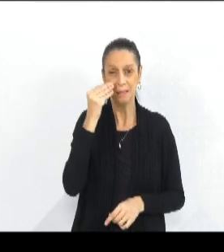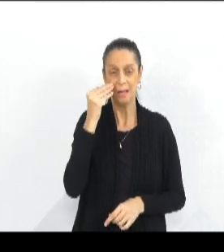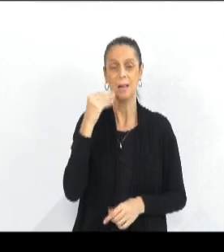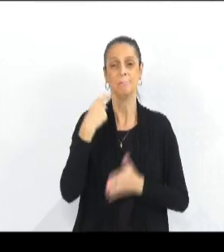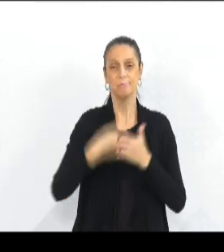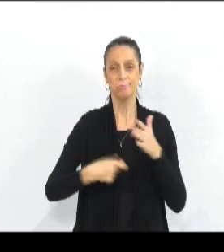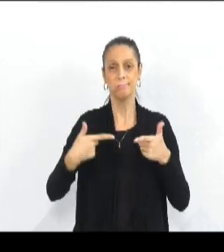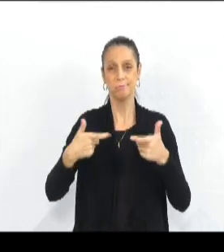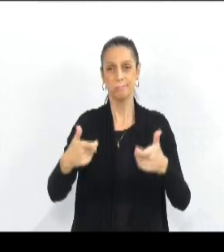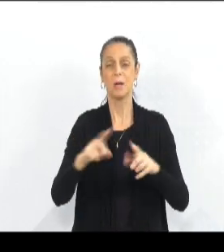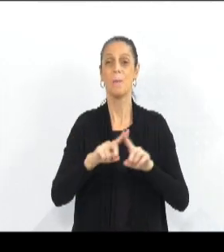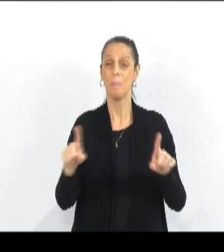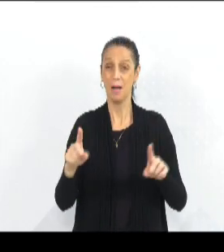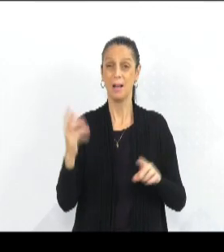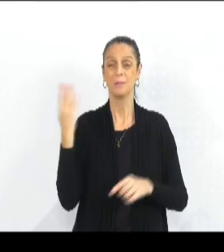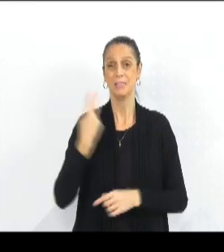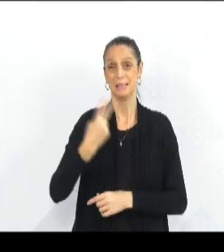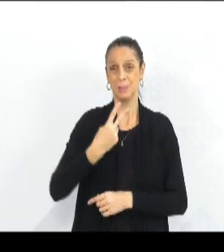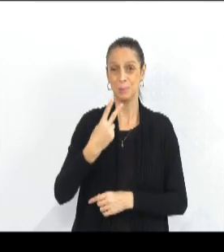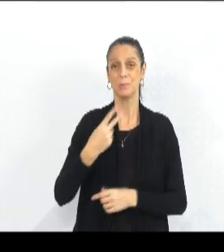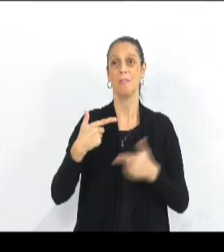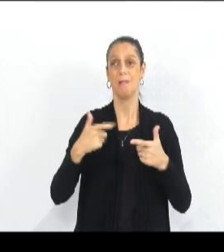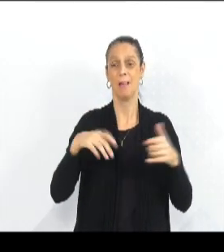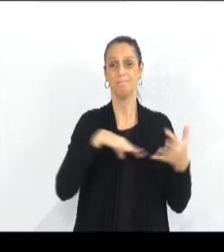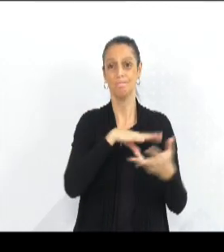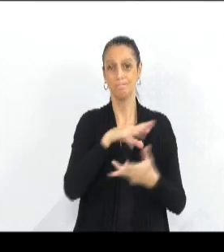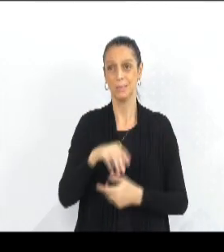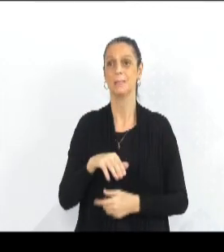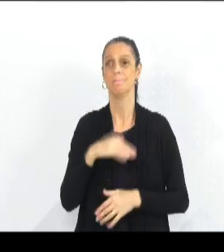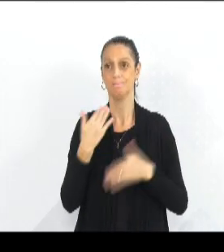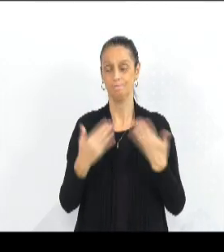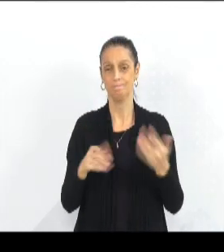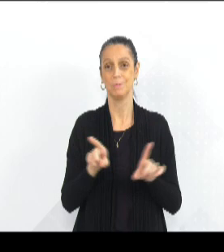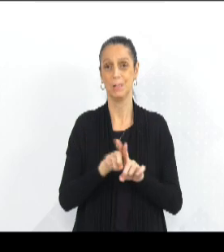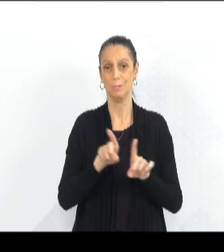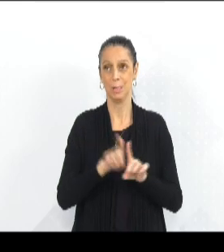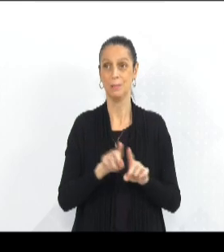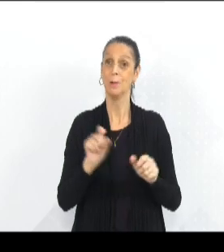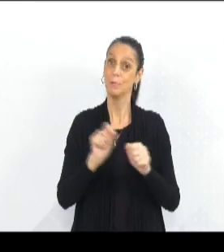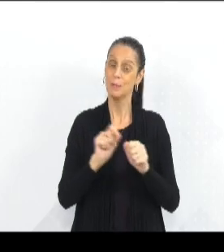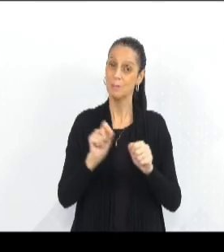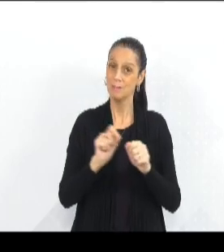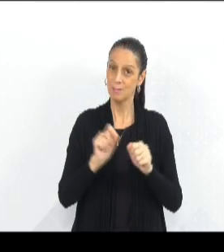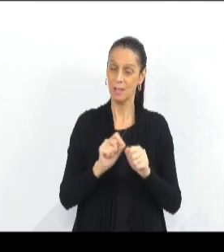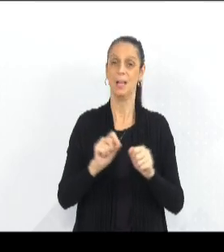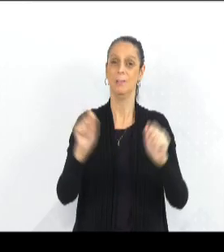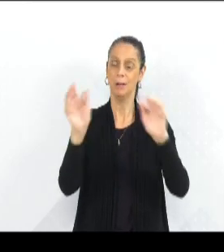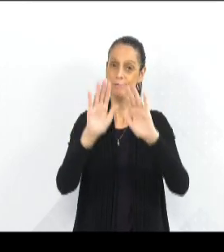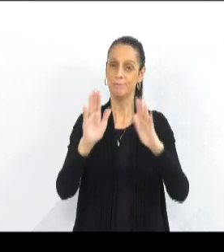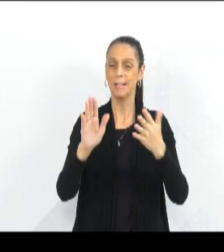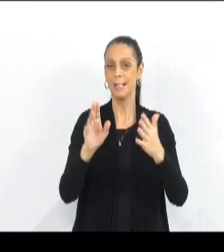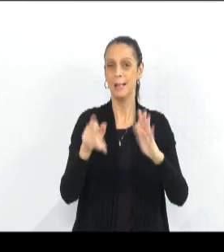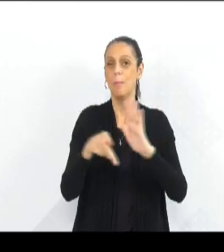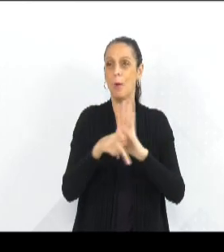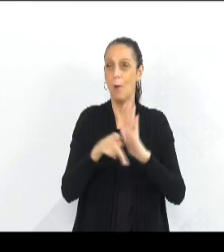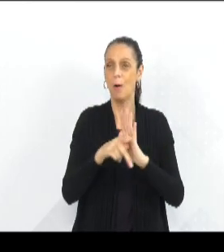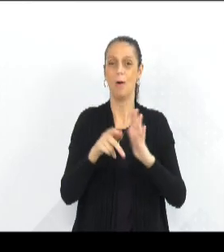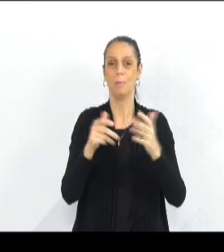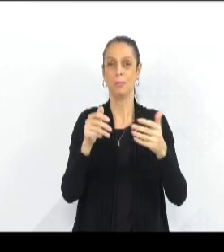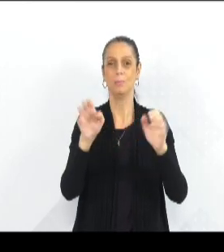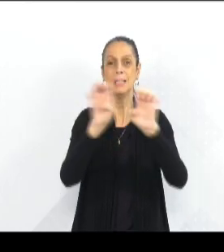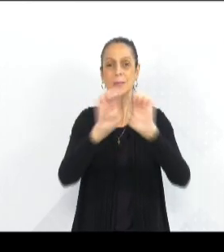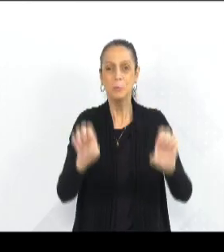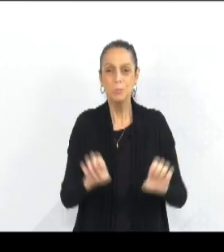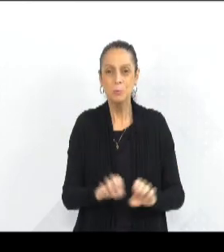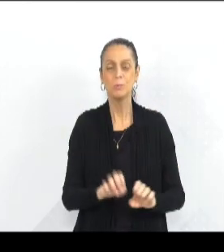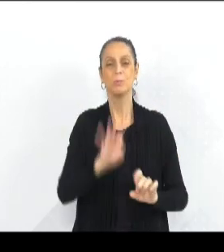humano na Segunda Guerra Mundial. Um monumento votivo aos heróis expedicionários do Vale Europeu, localizado na Praça